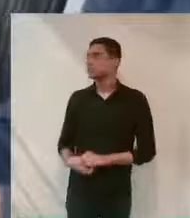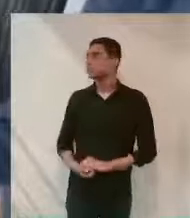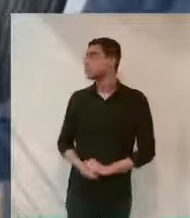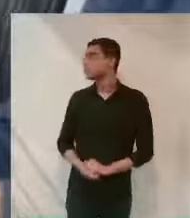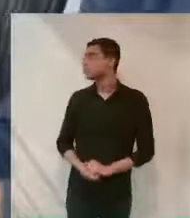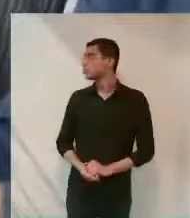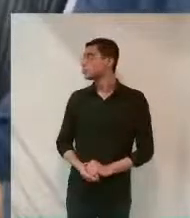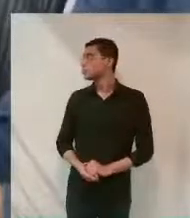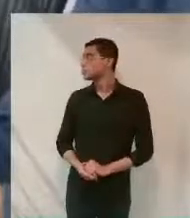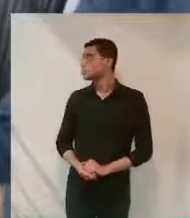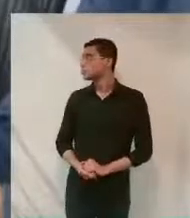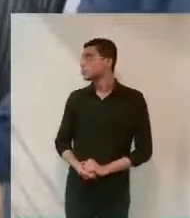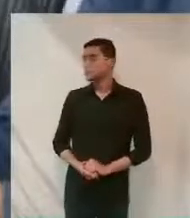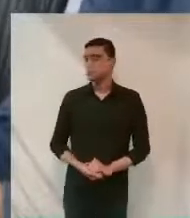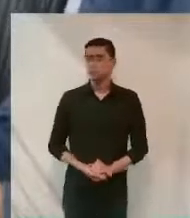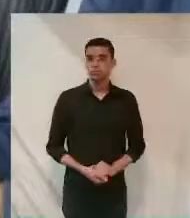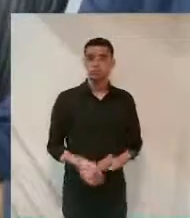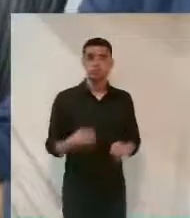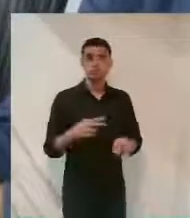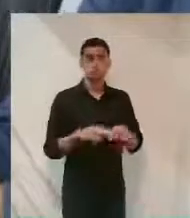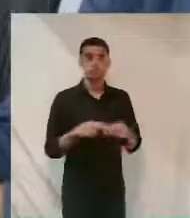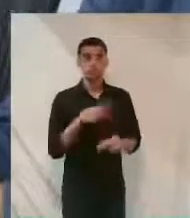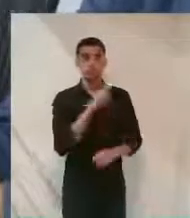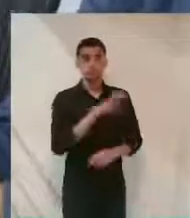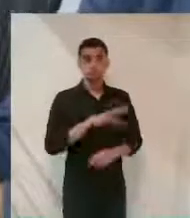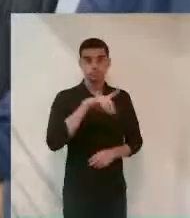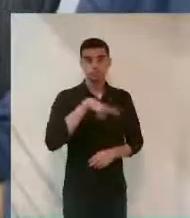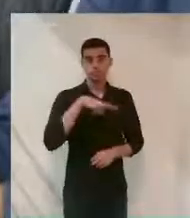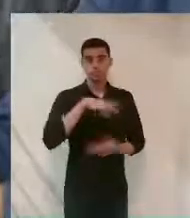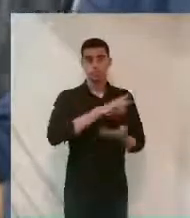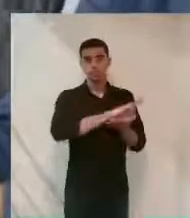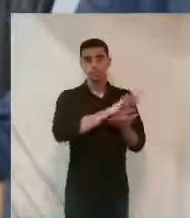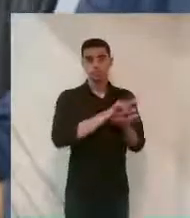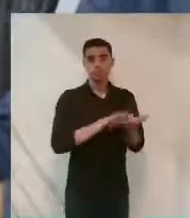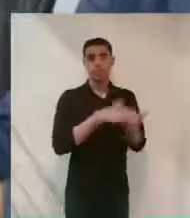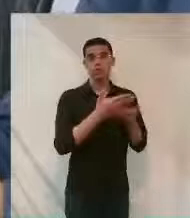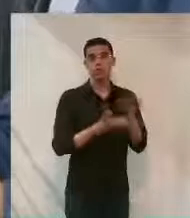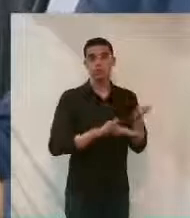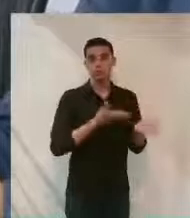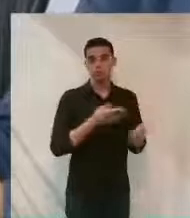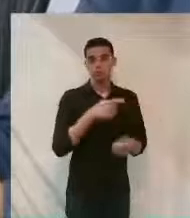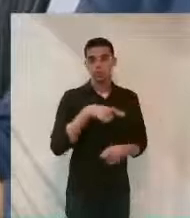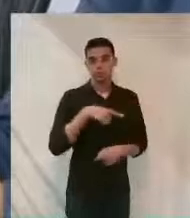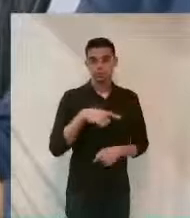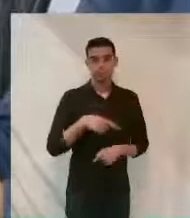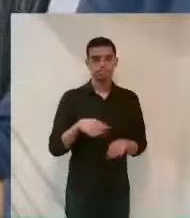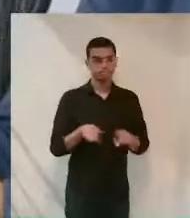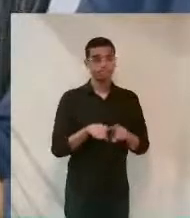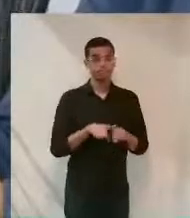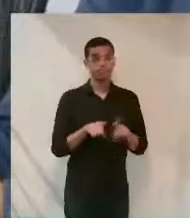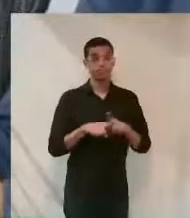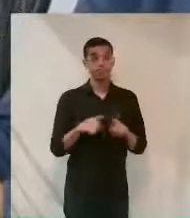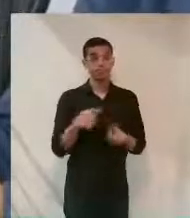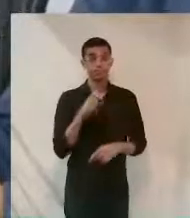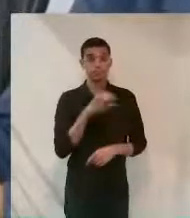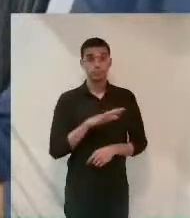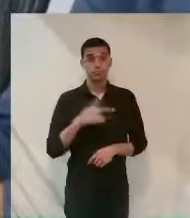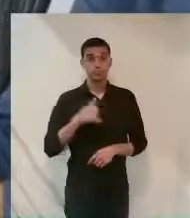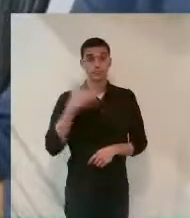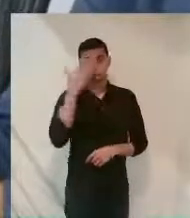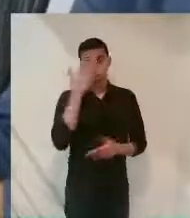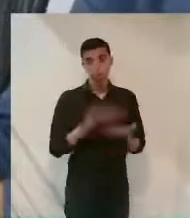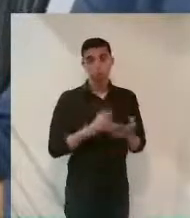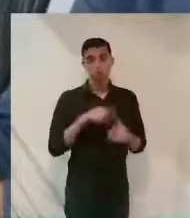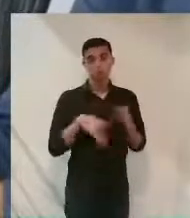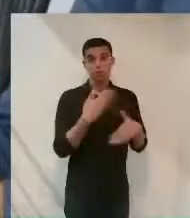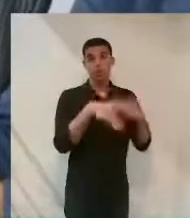e outros tipos de tratamento nos seus índices de reciclagem. Tem isso também. Tá? Mas eu acho que é uma evolução. Eu até